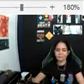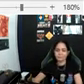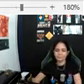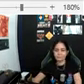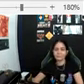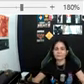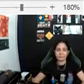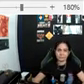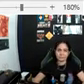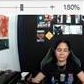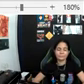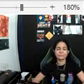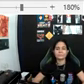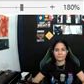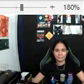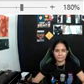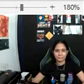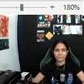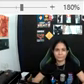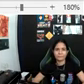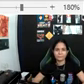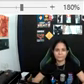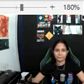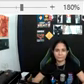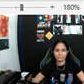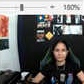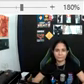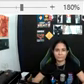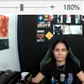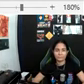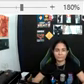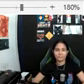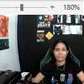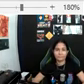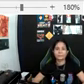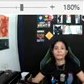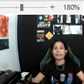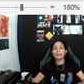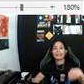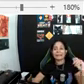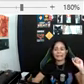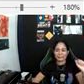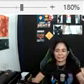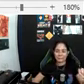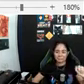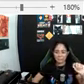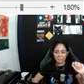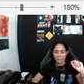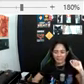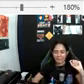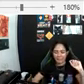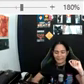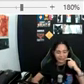vamos dizer, mediana, e essa criança ficou um pouco maior que eles, então pode ter influenciado sim.